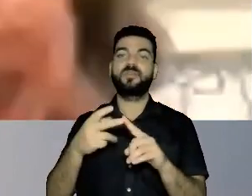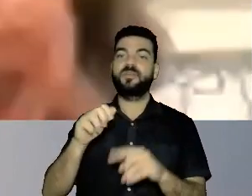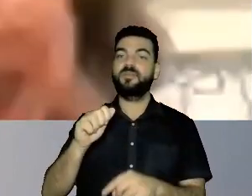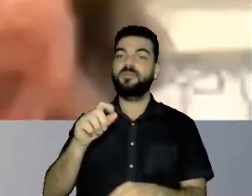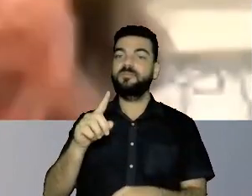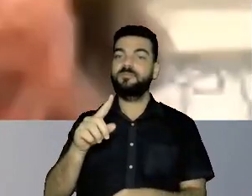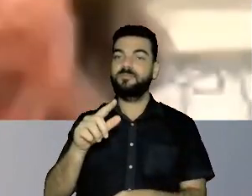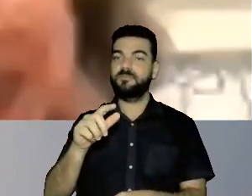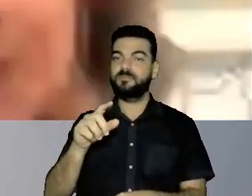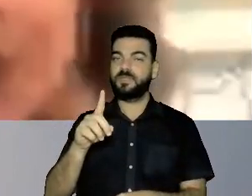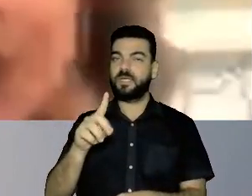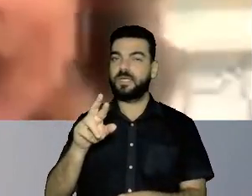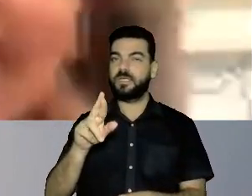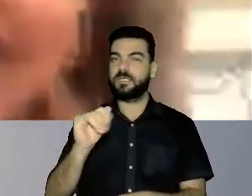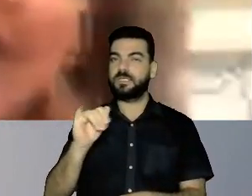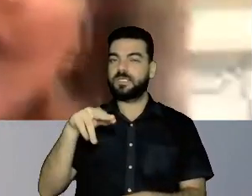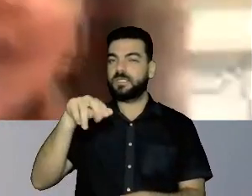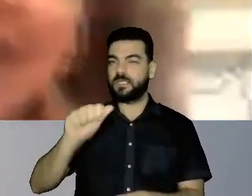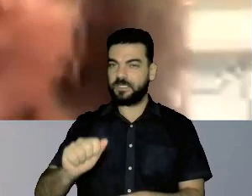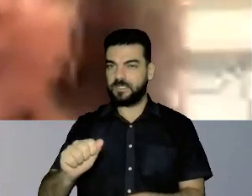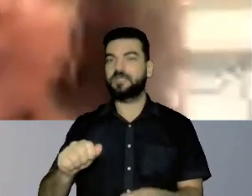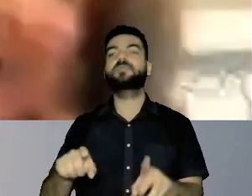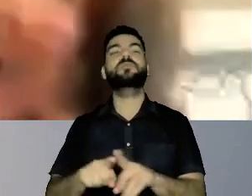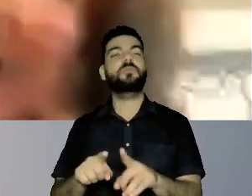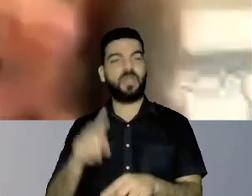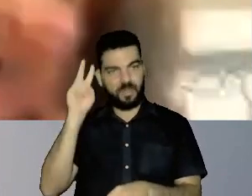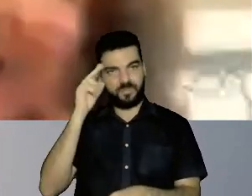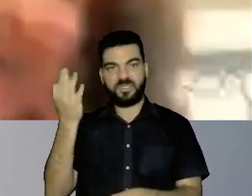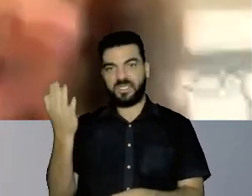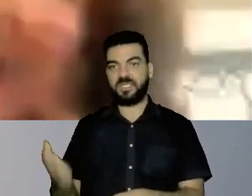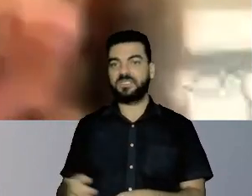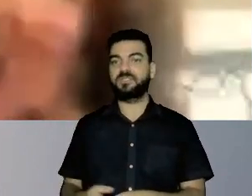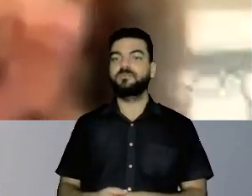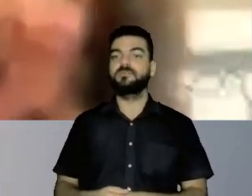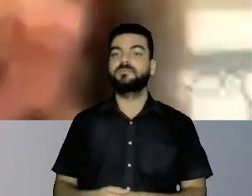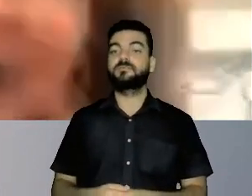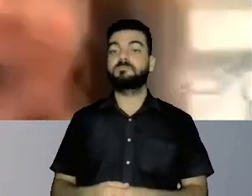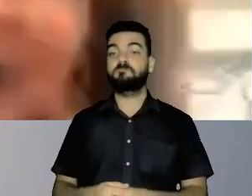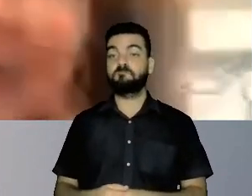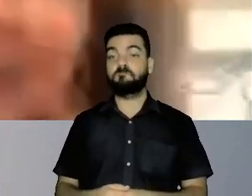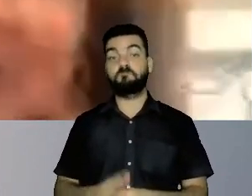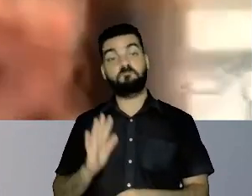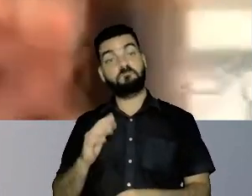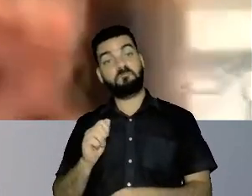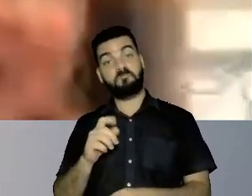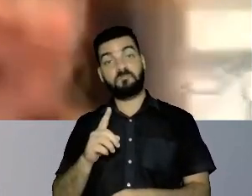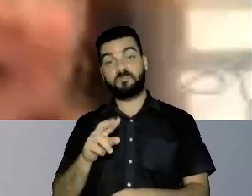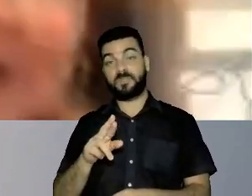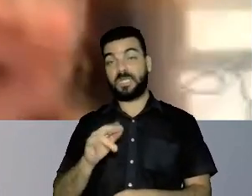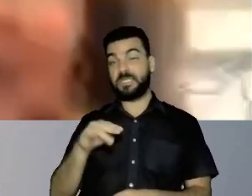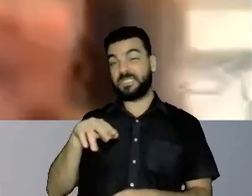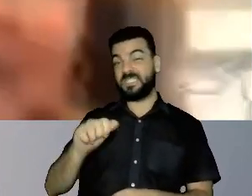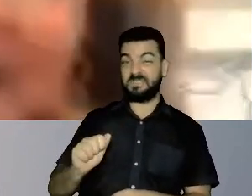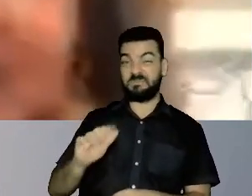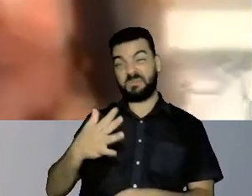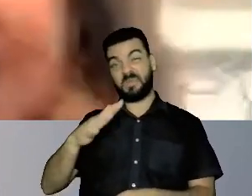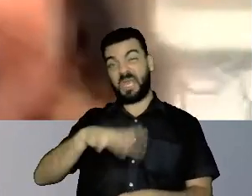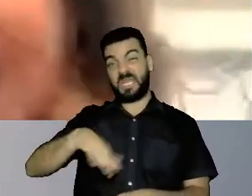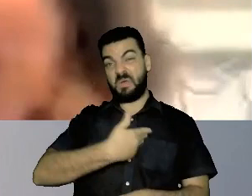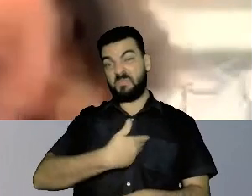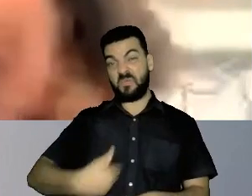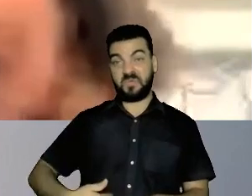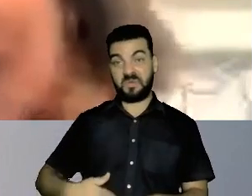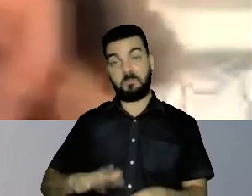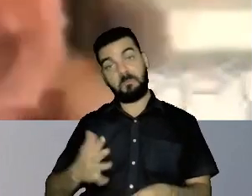imediatamente da Tomi Otaki e da Adriana Varejão nos espaços públicos. E a